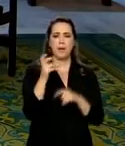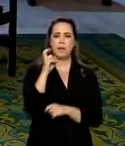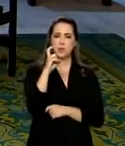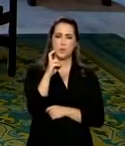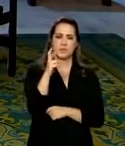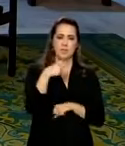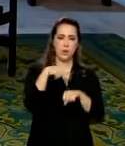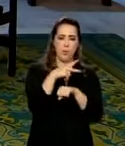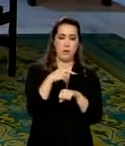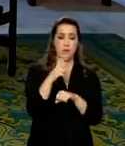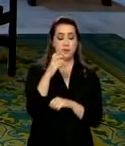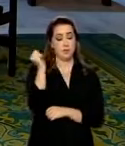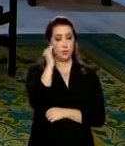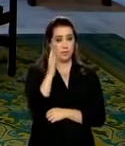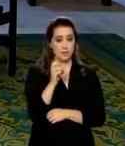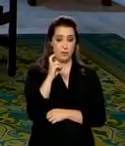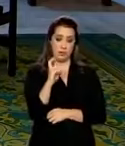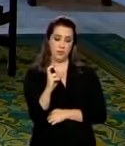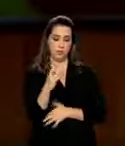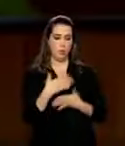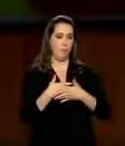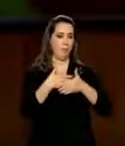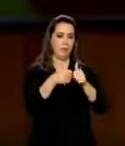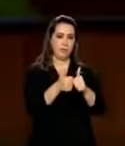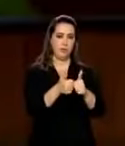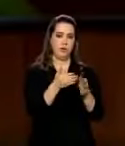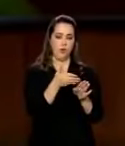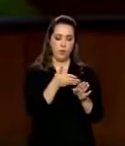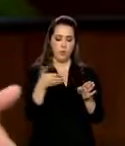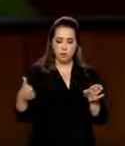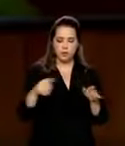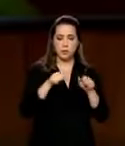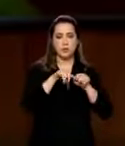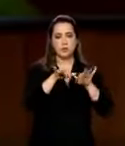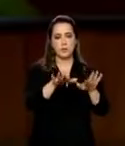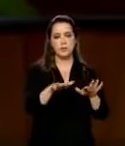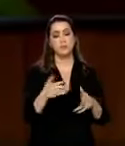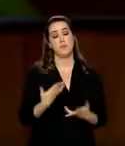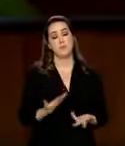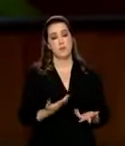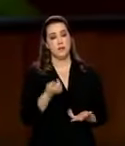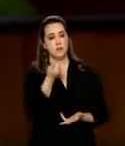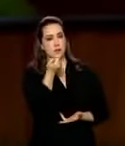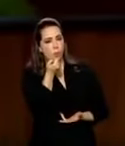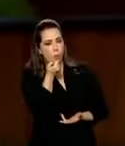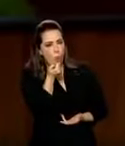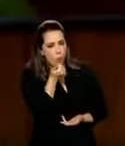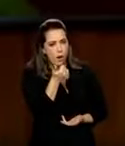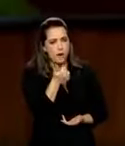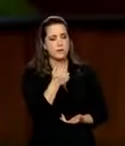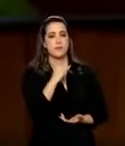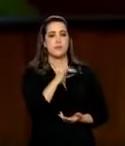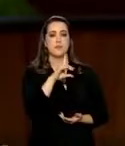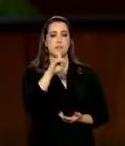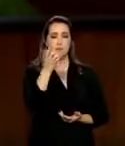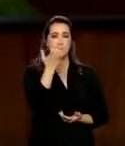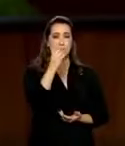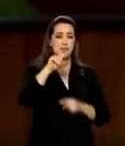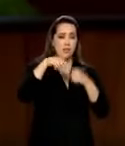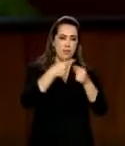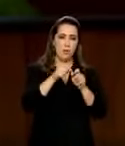quinto que melhor se comportou no período da pandemia e esse quase, se Deus quiser, pós-pandemia também. Então, o Brasil